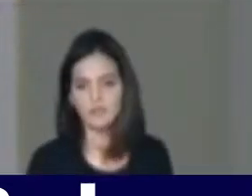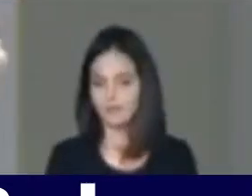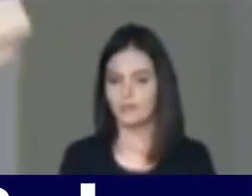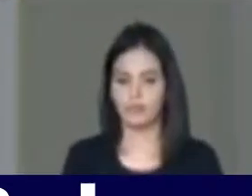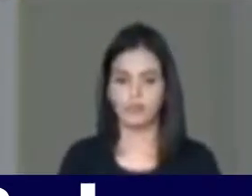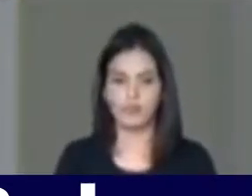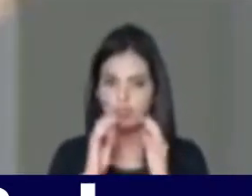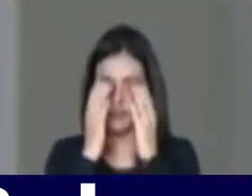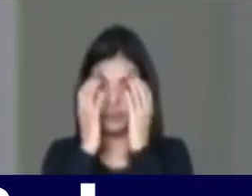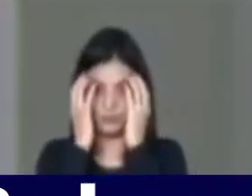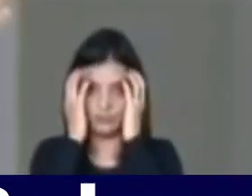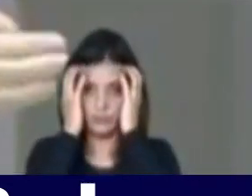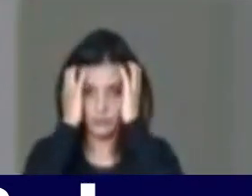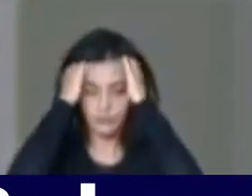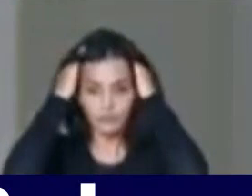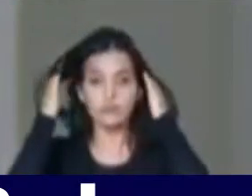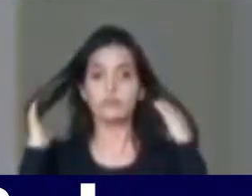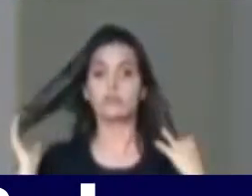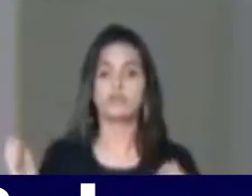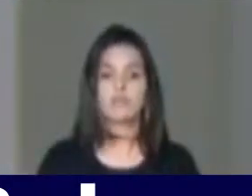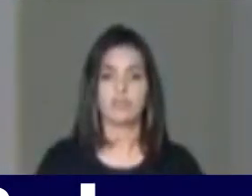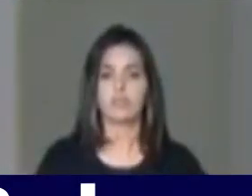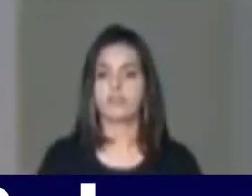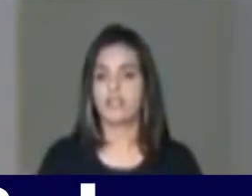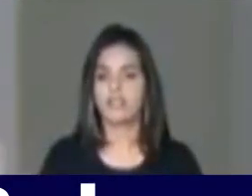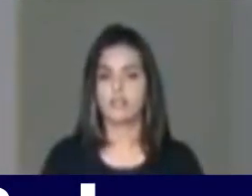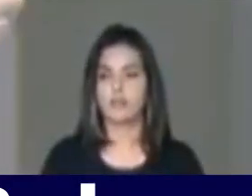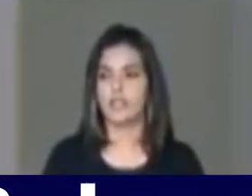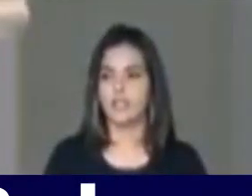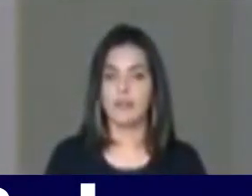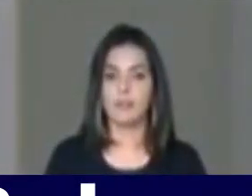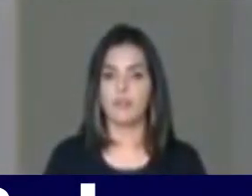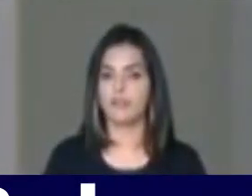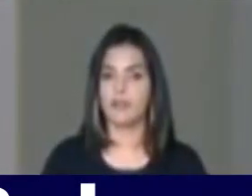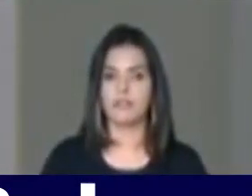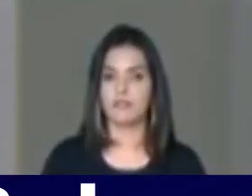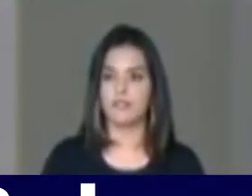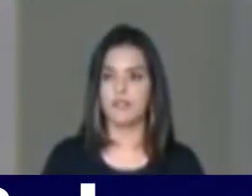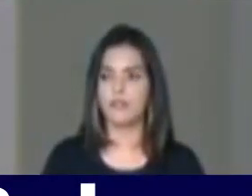na conta da primeira-dama Michele Bolsonaro. É isso que o